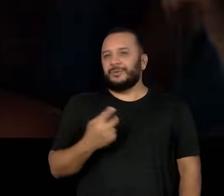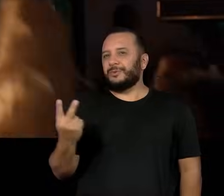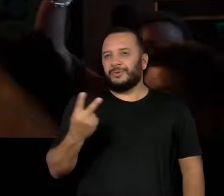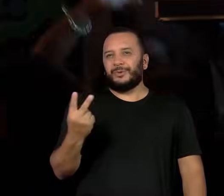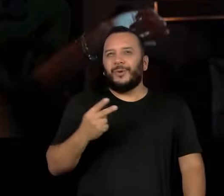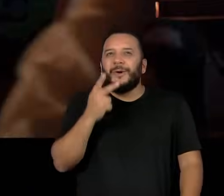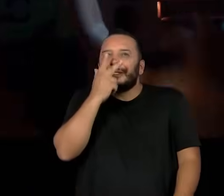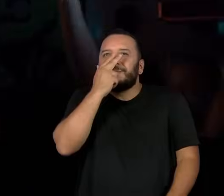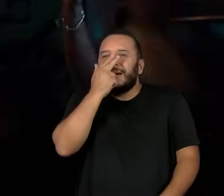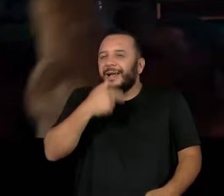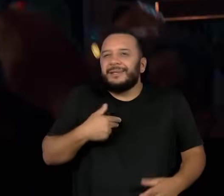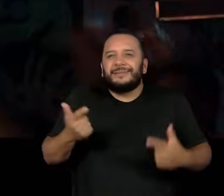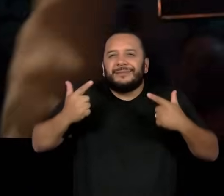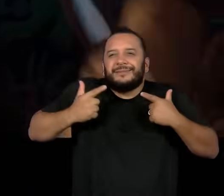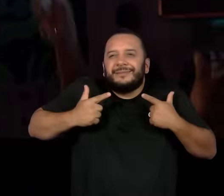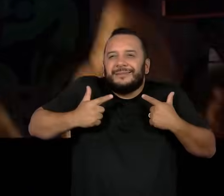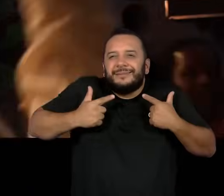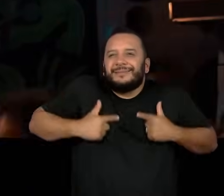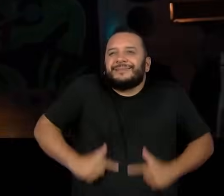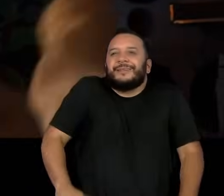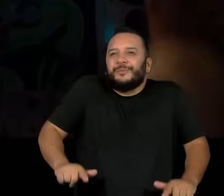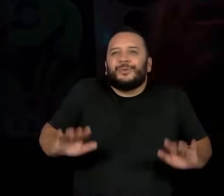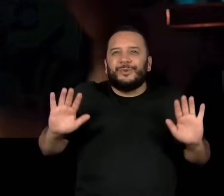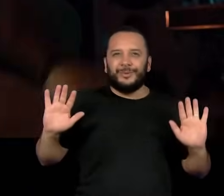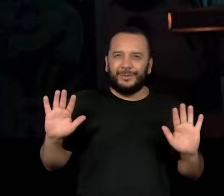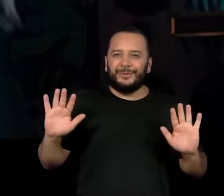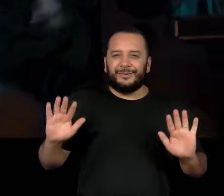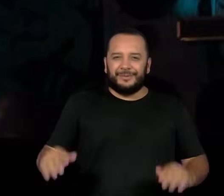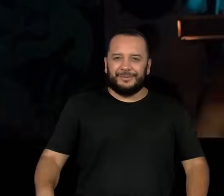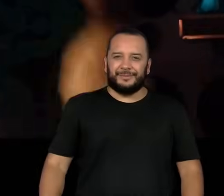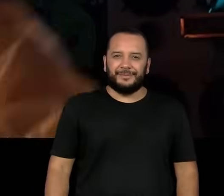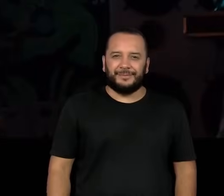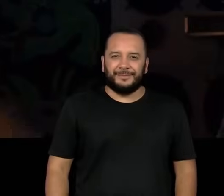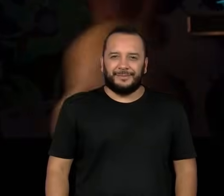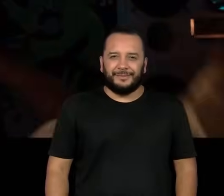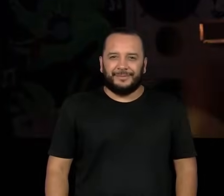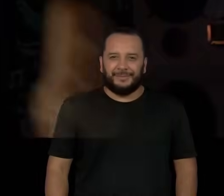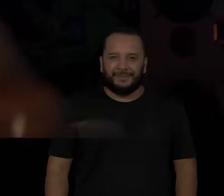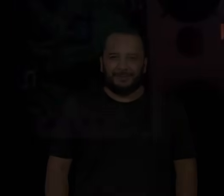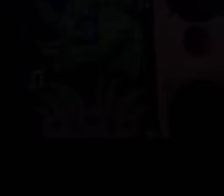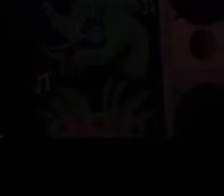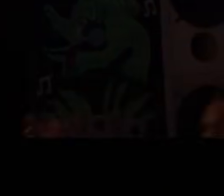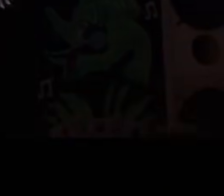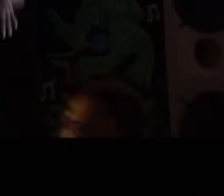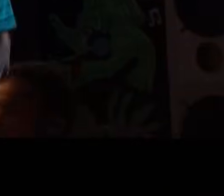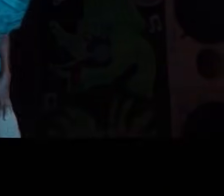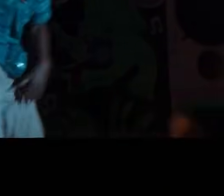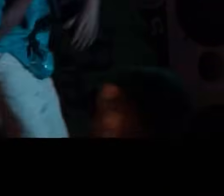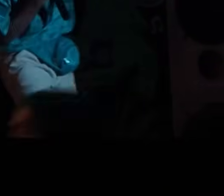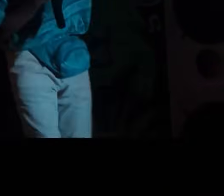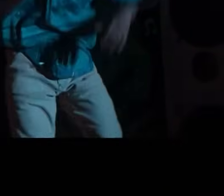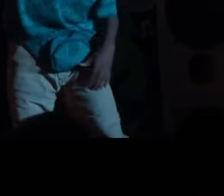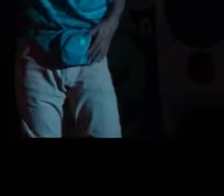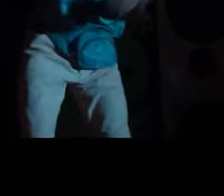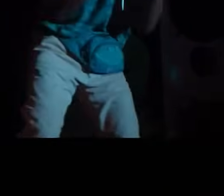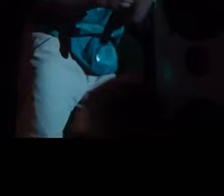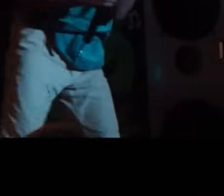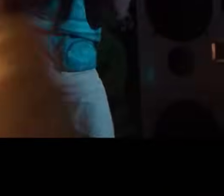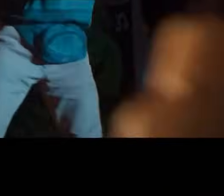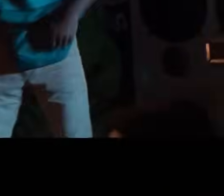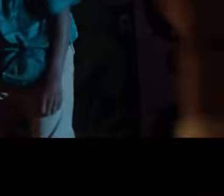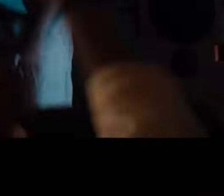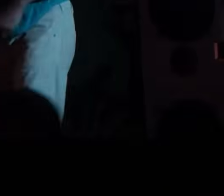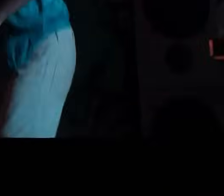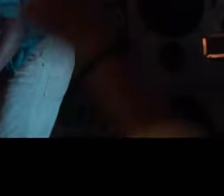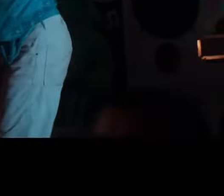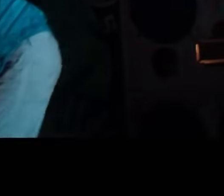A curtição do funk, cada vez melhor. A massa se reúne, tem um motivo só.